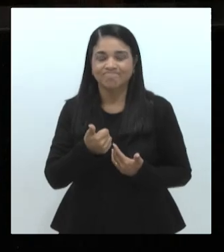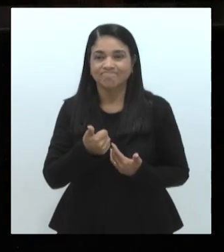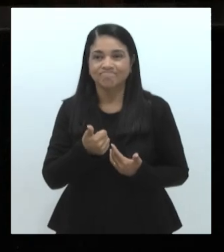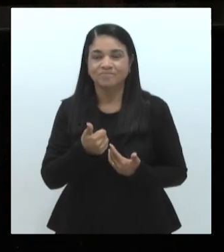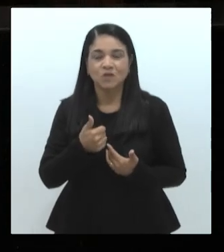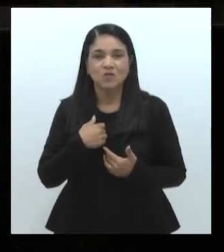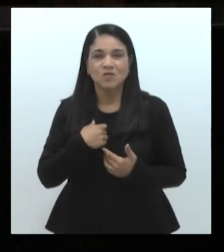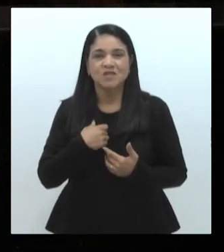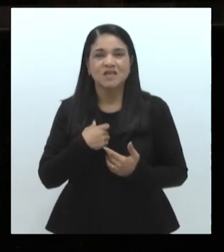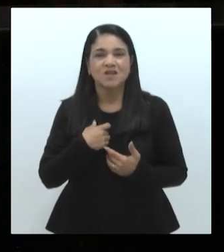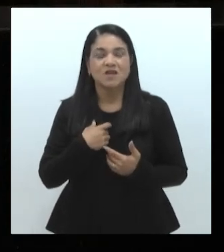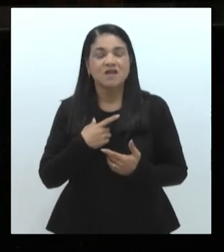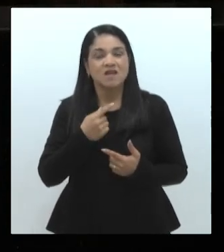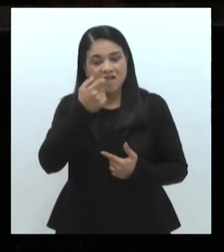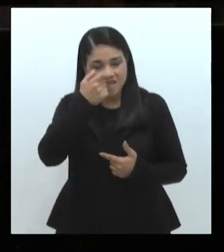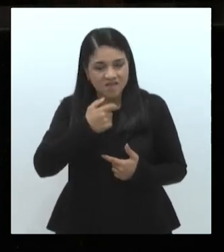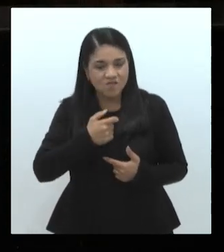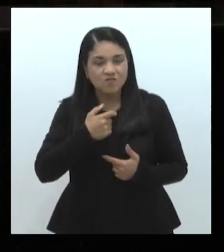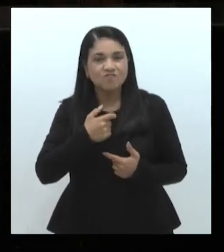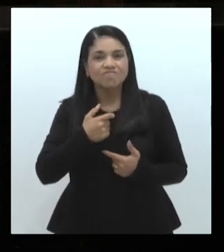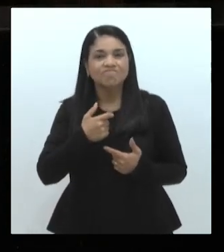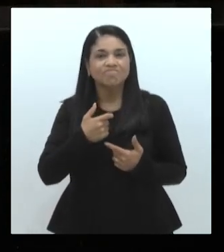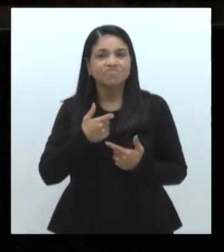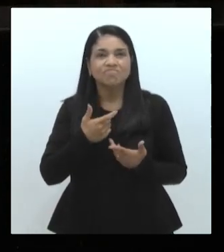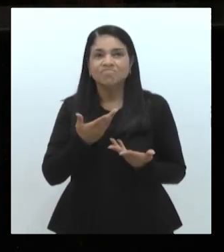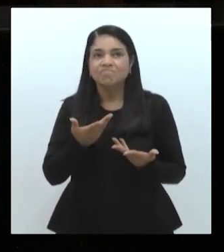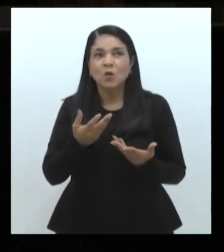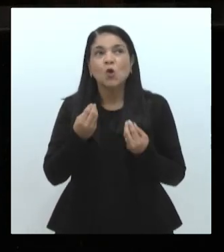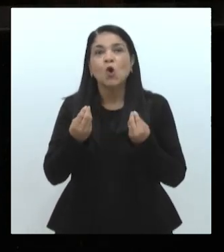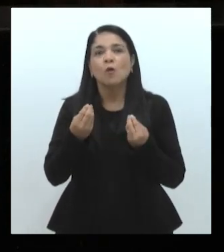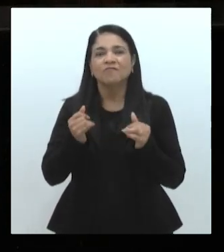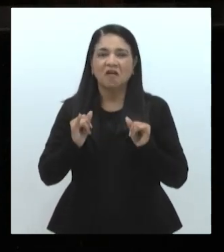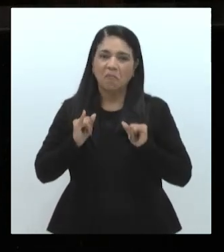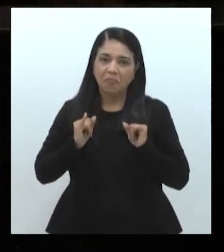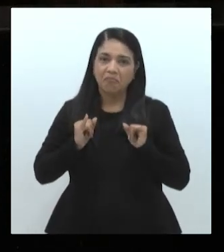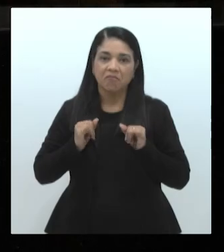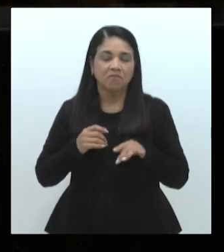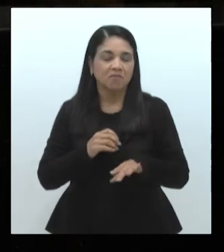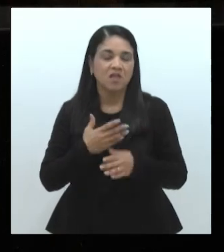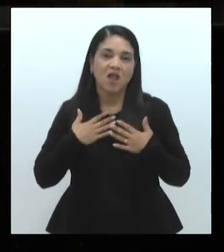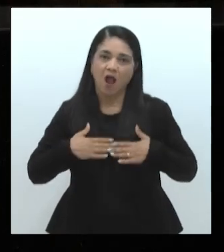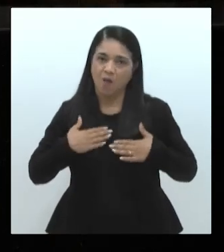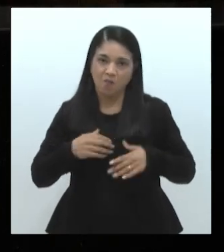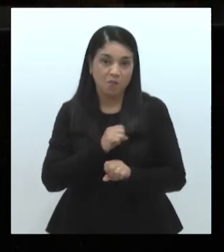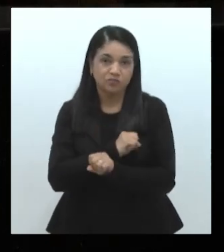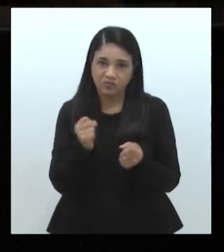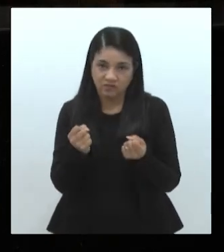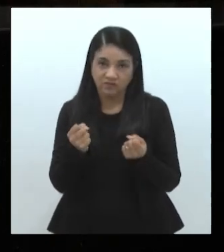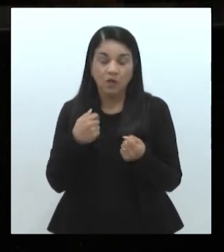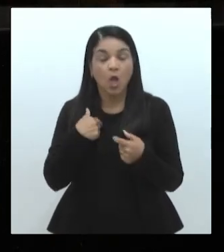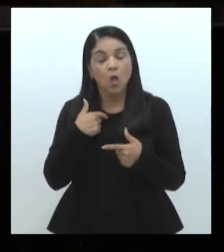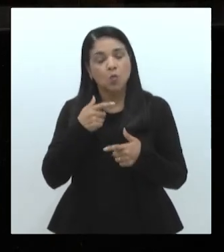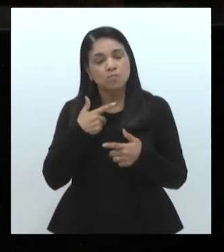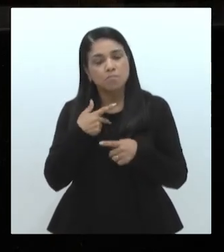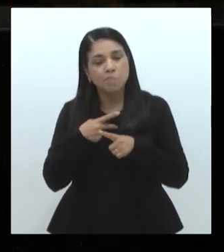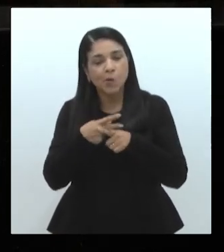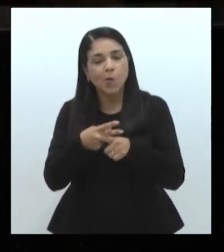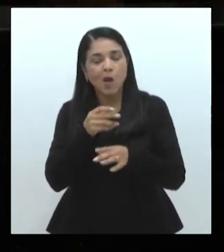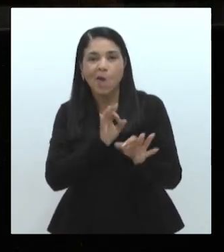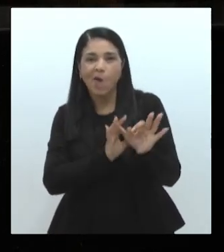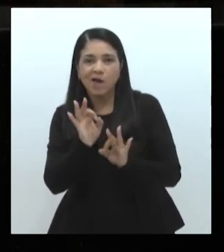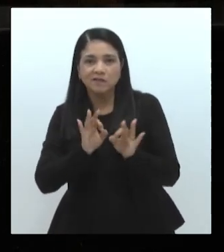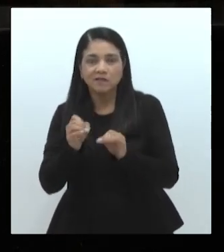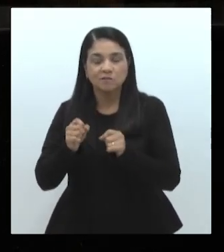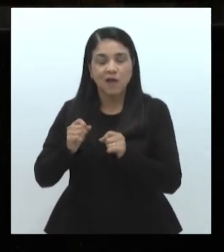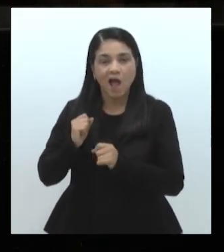situação diante da qual a gente poderia ficar confortável e calmo. Eu busquei organizar uma ação